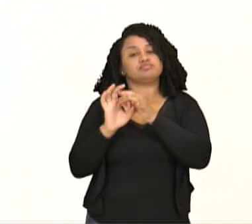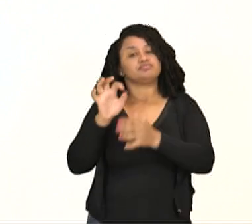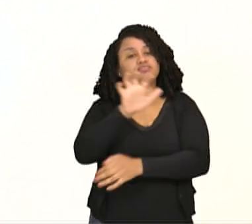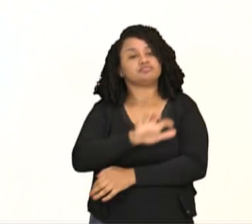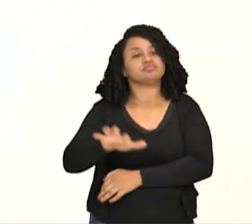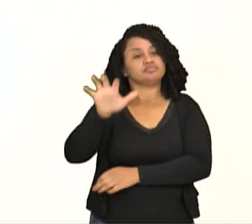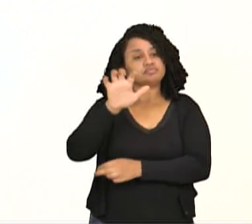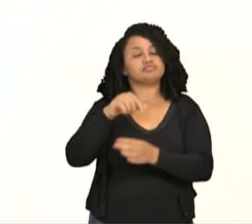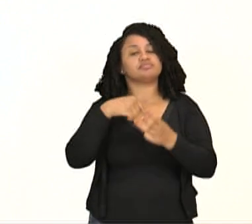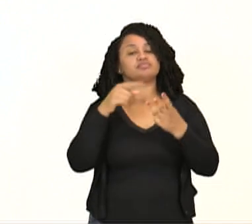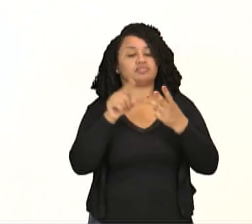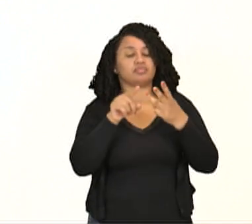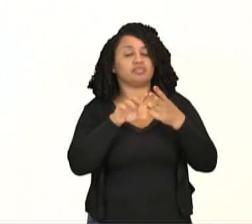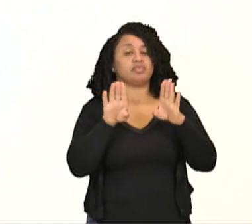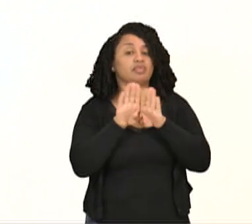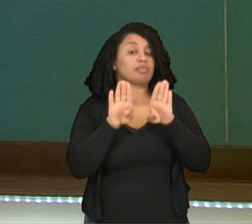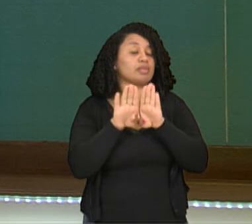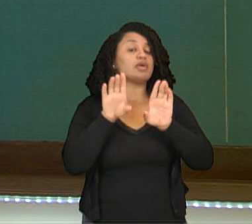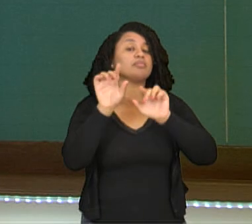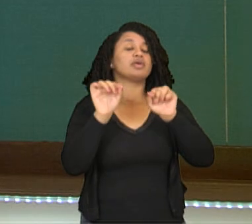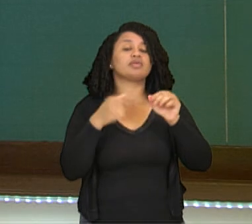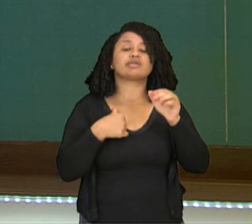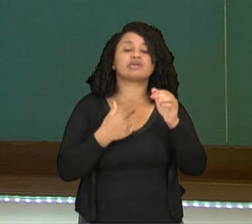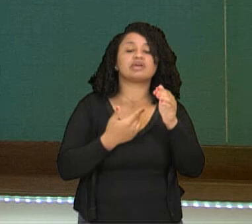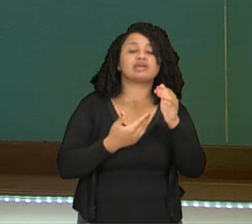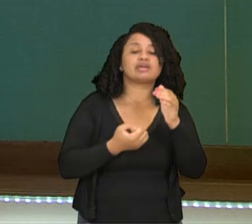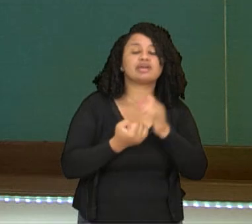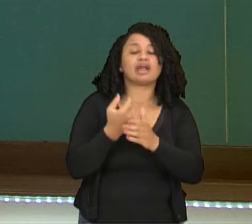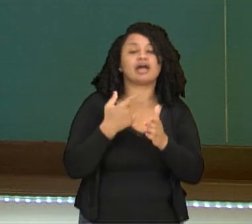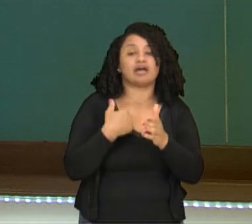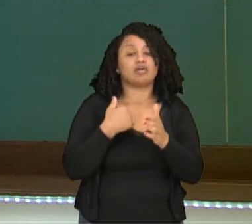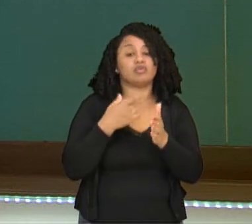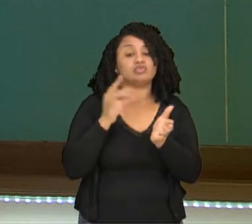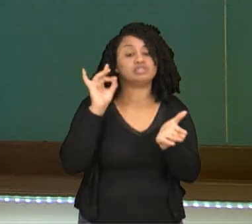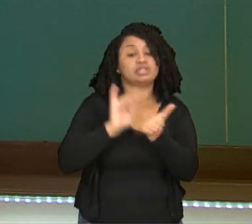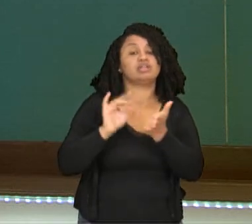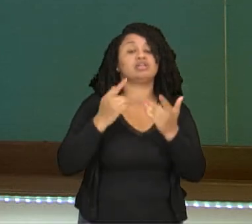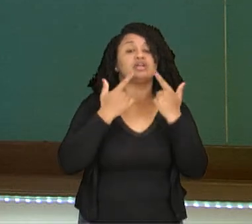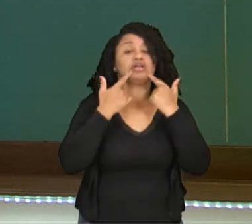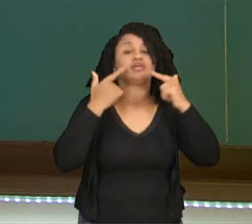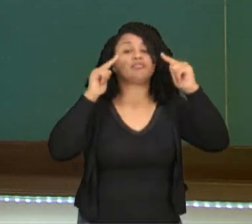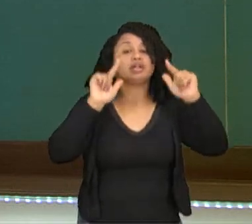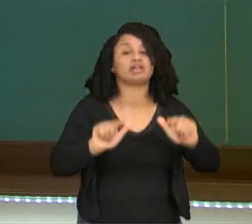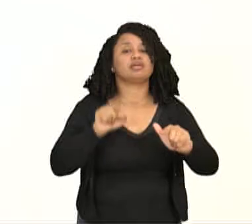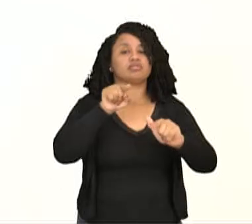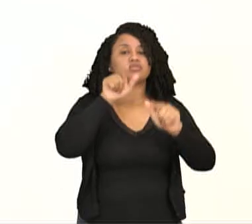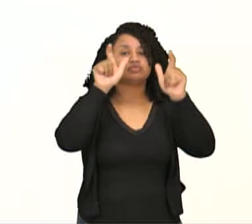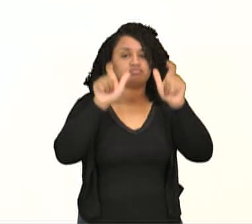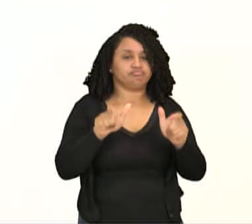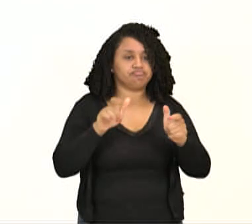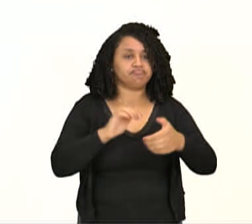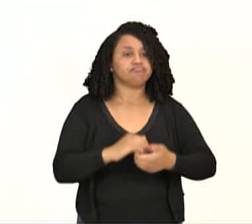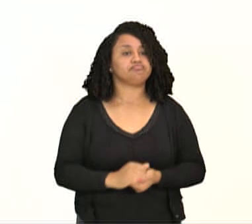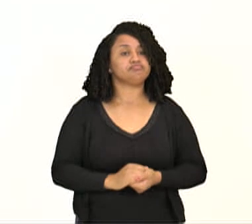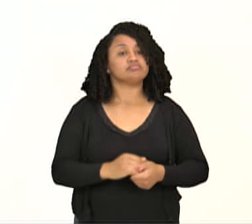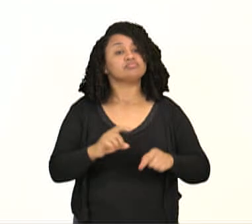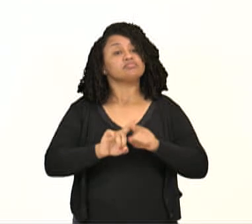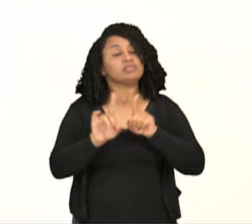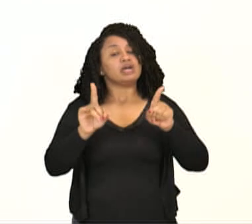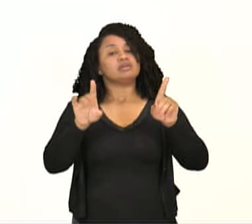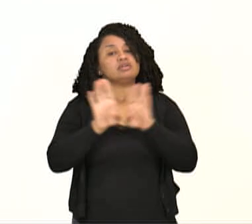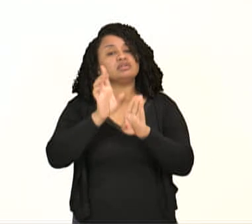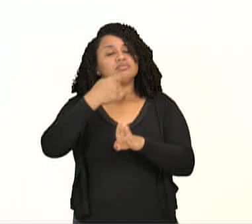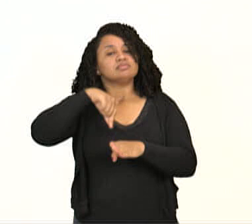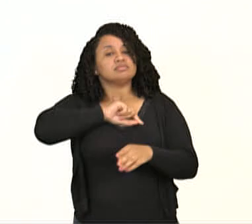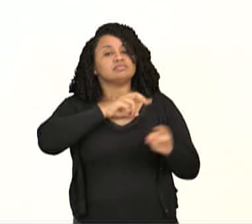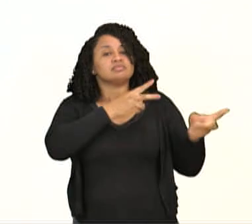mesmo a construção, né, a ideia de se firmar uma língua nacional ali para uma localidade. Mas a gente tem que ver como